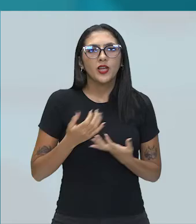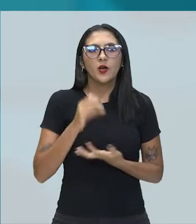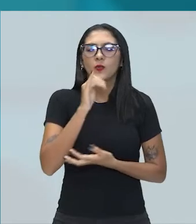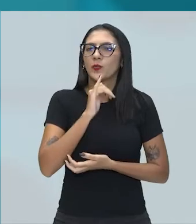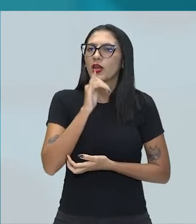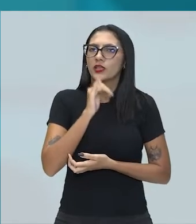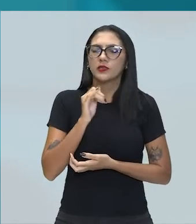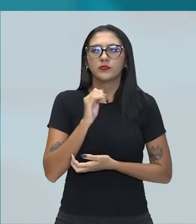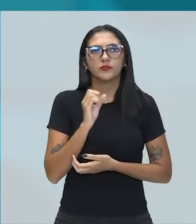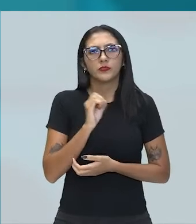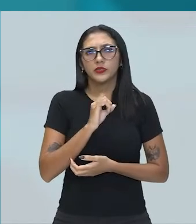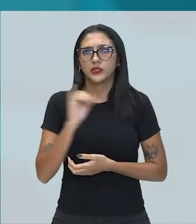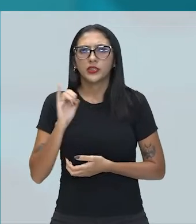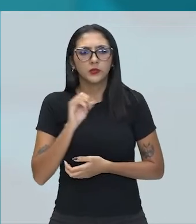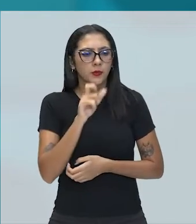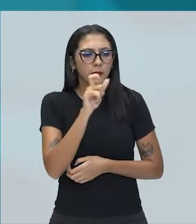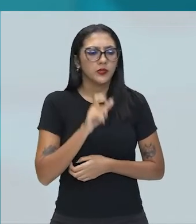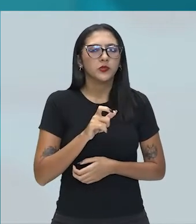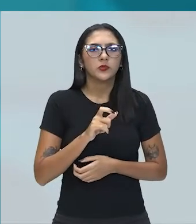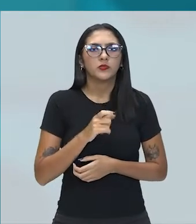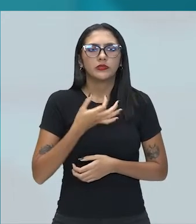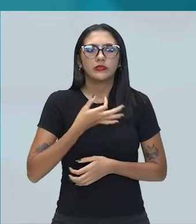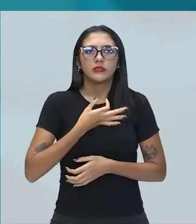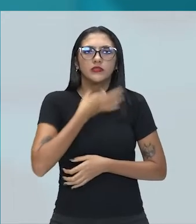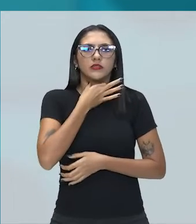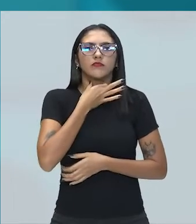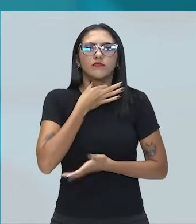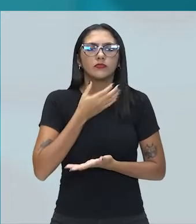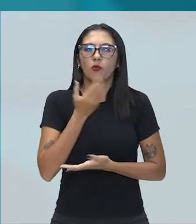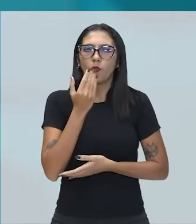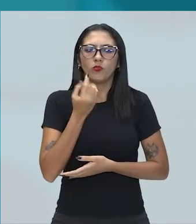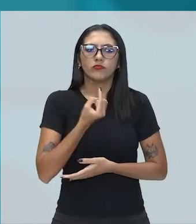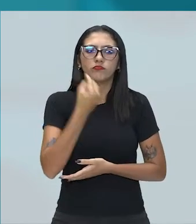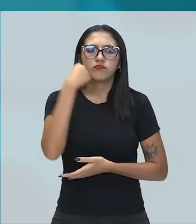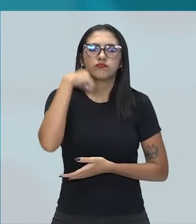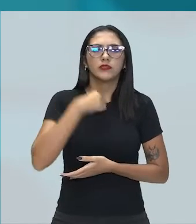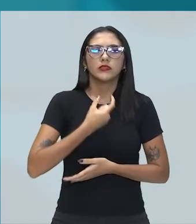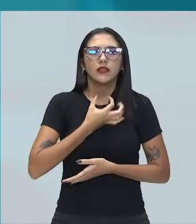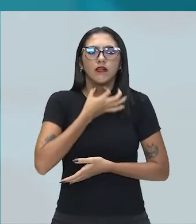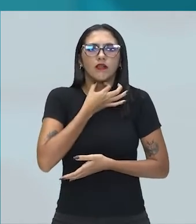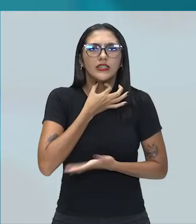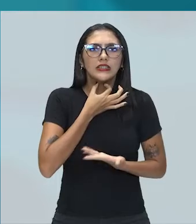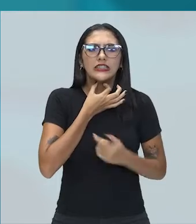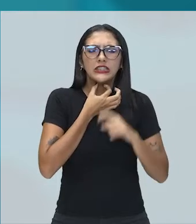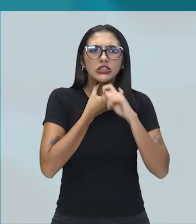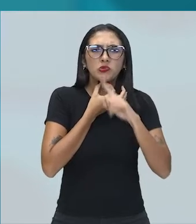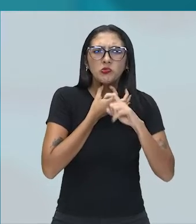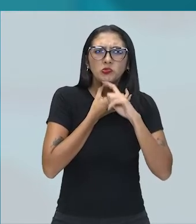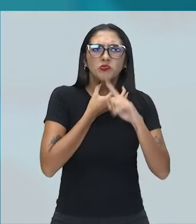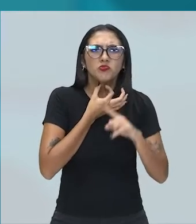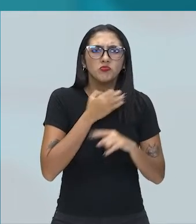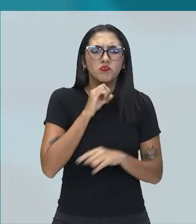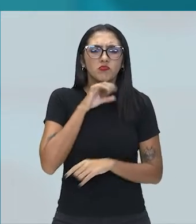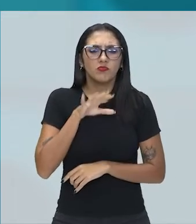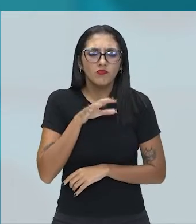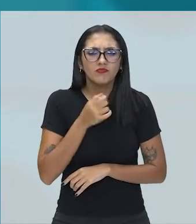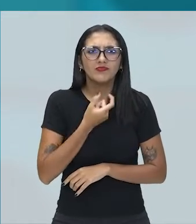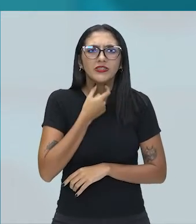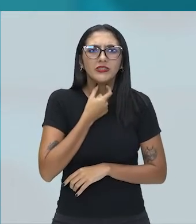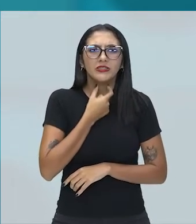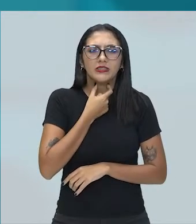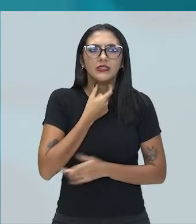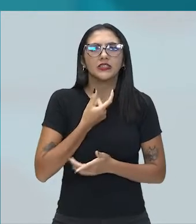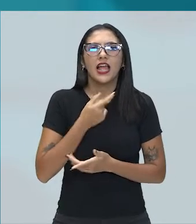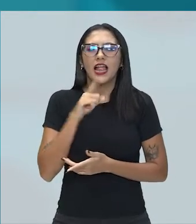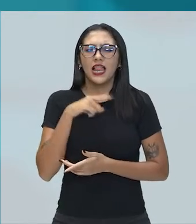se engasga, aí, como eu falei, as vias aéreas delas são bloqueadas e por conta disso ela